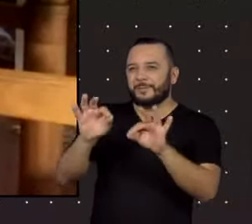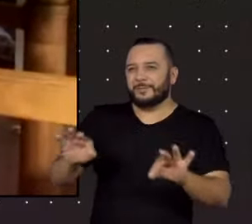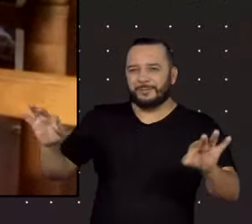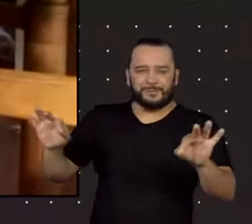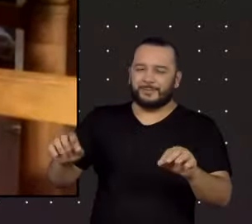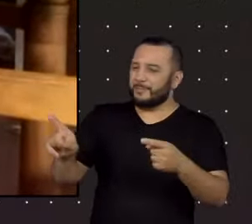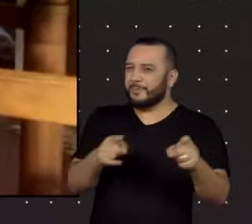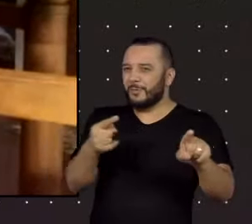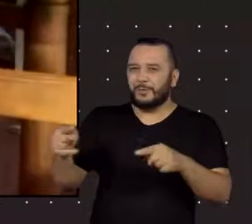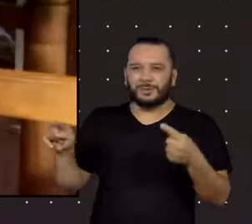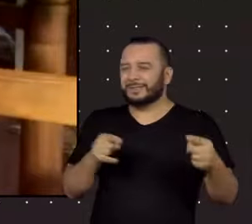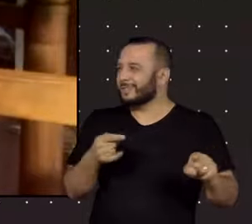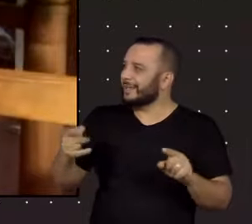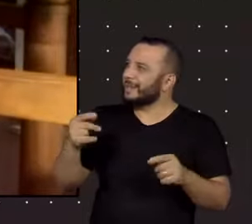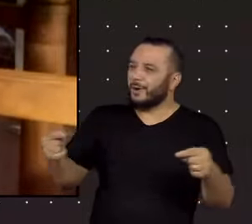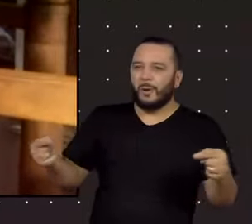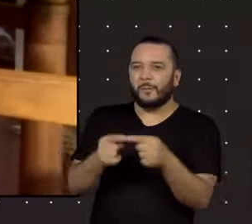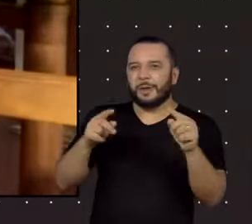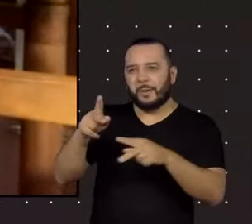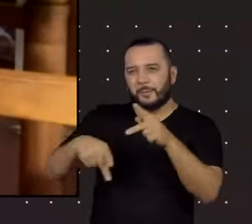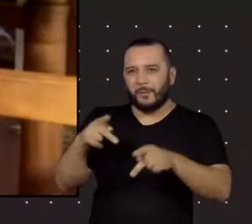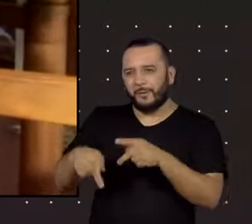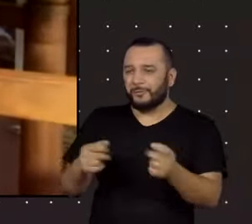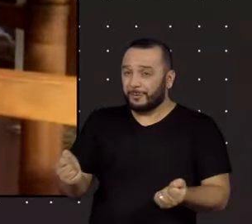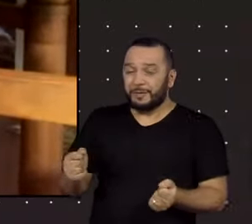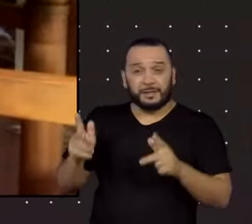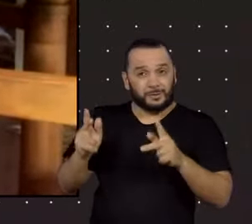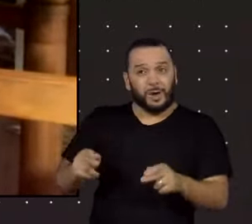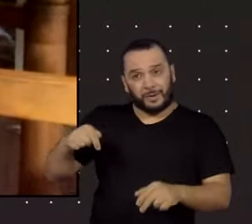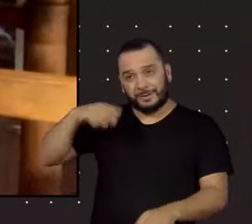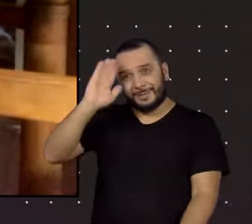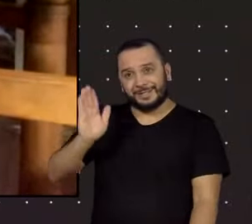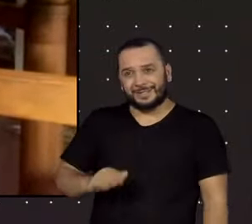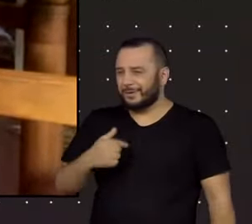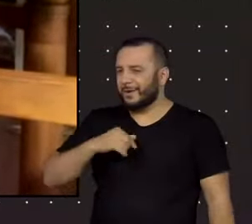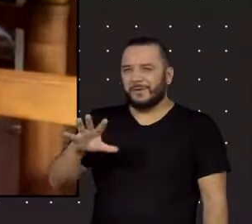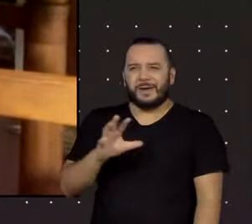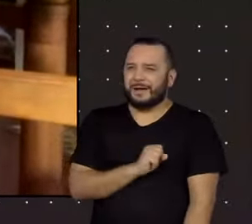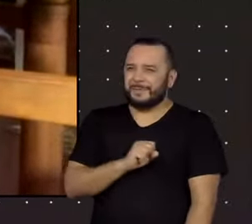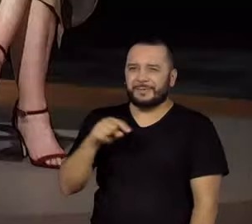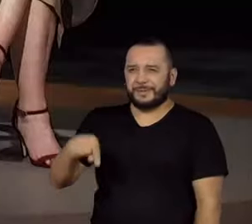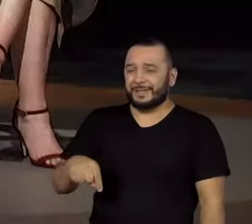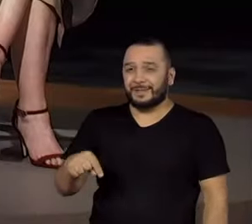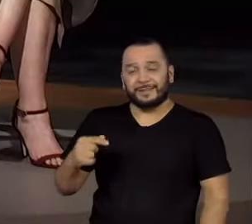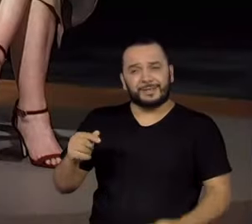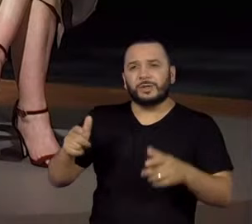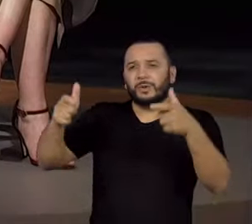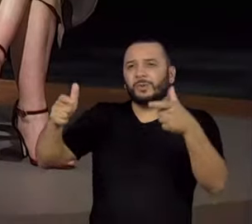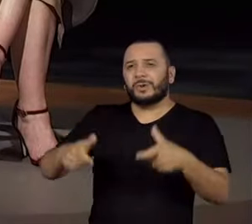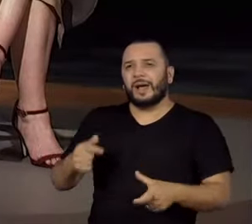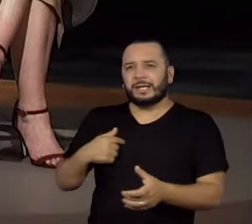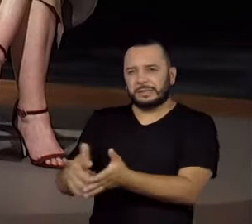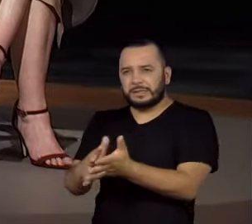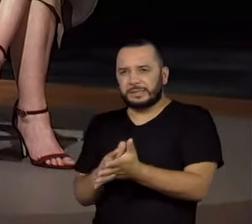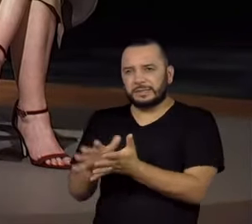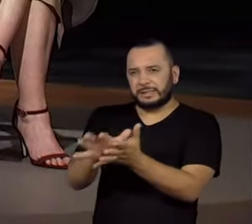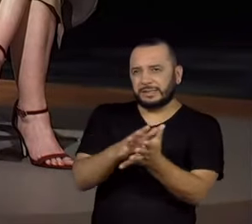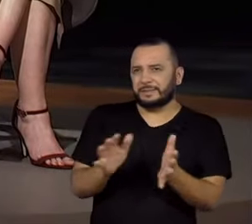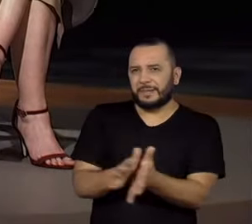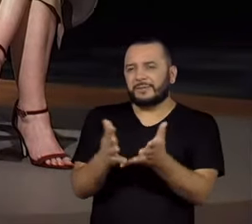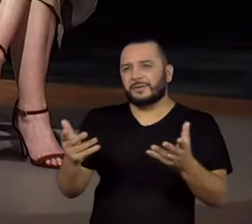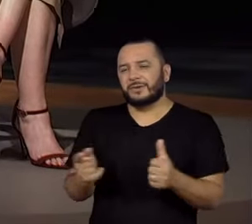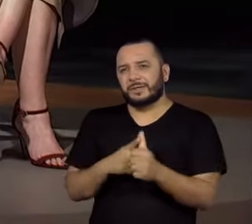represente tanto a alma de seu país, de seu povo, como foi o caso da música brasileira. Eu era apaixonado, né, por todos aqueles grandes sambistas maravilhosos,